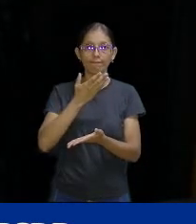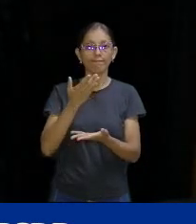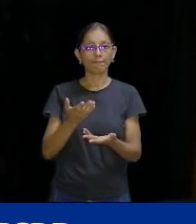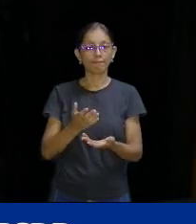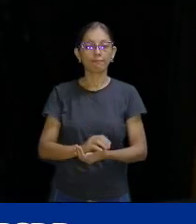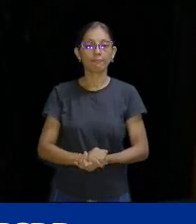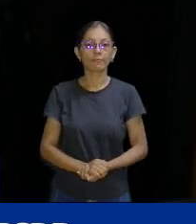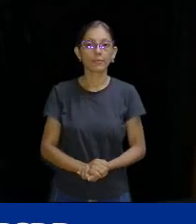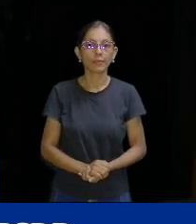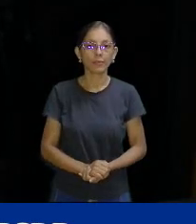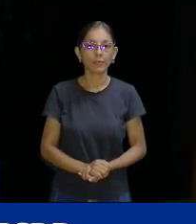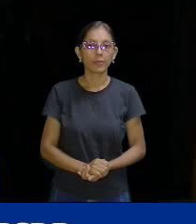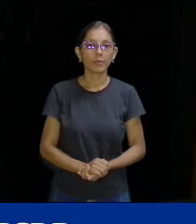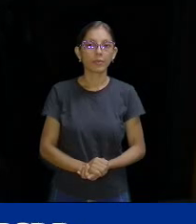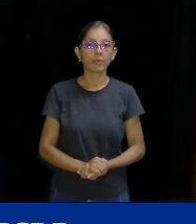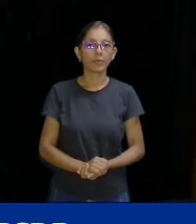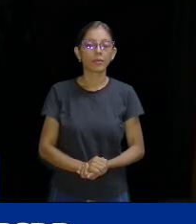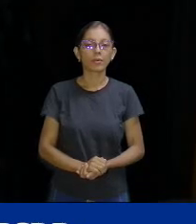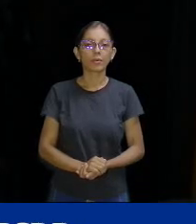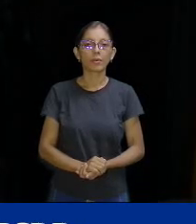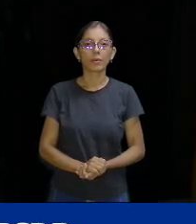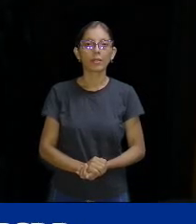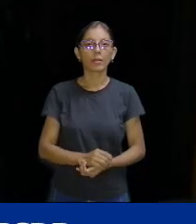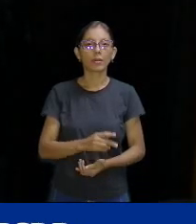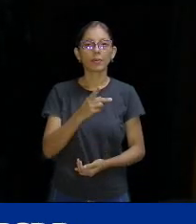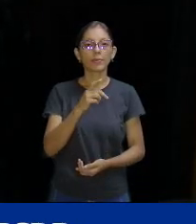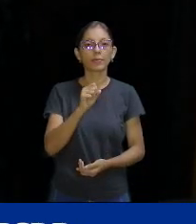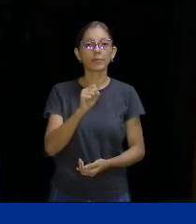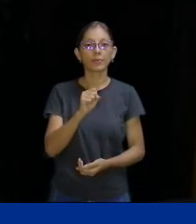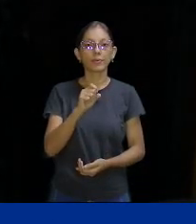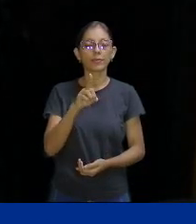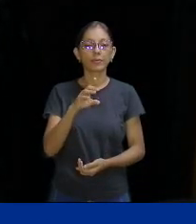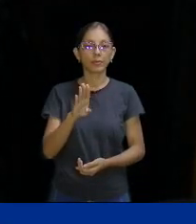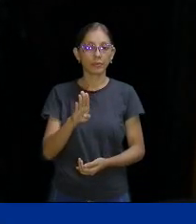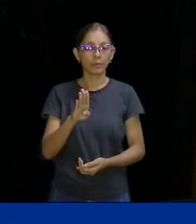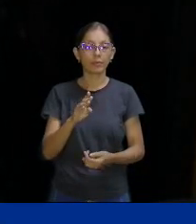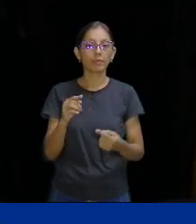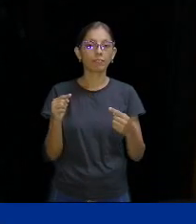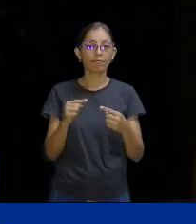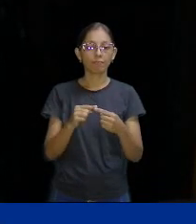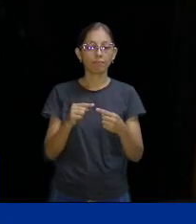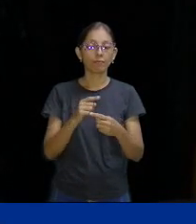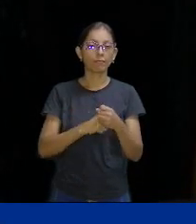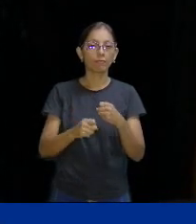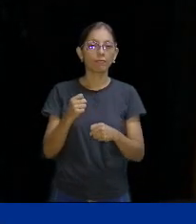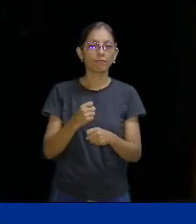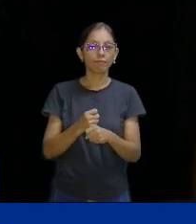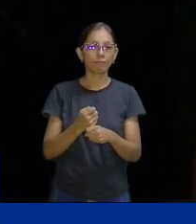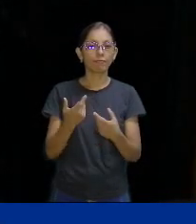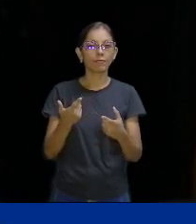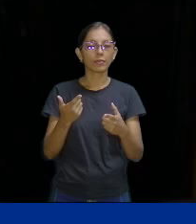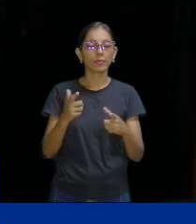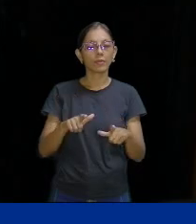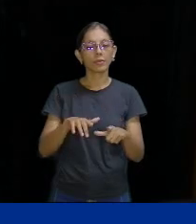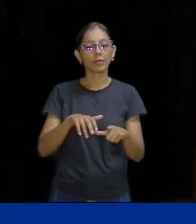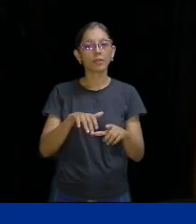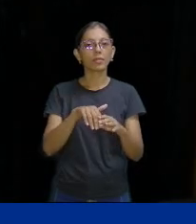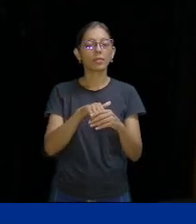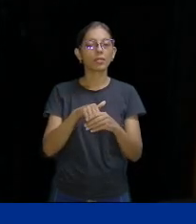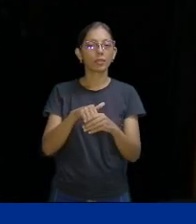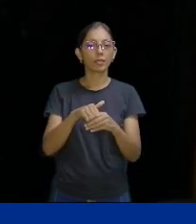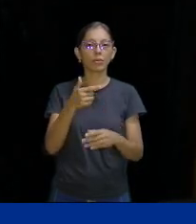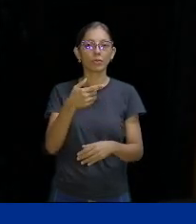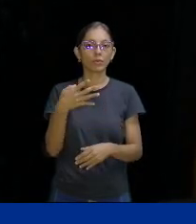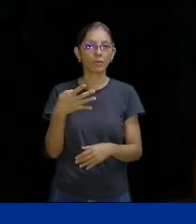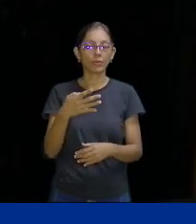Partido da Social Democracia Brasileira, PSDB, referentes às eleições de 2024. Isso nos termos do